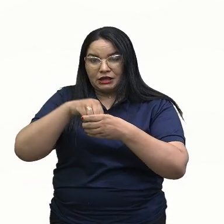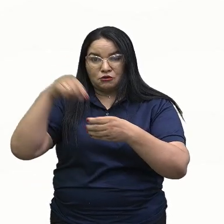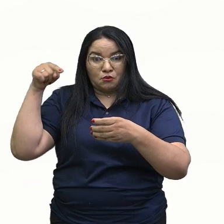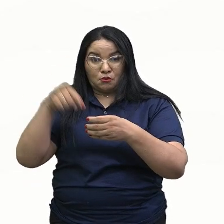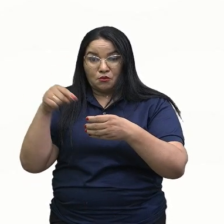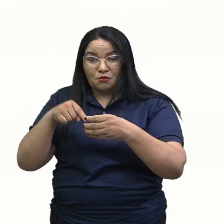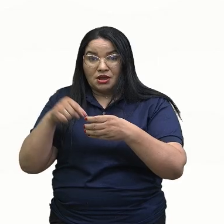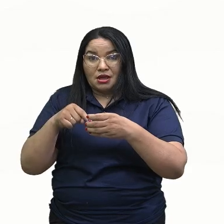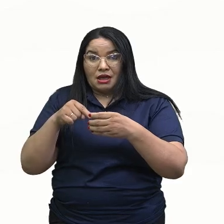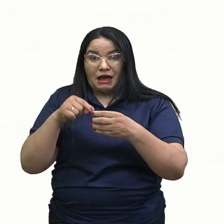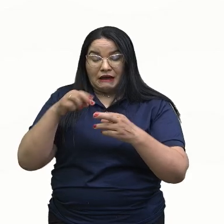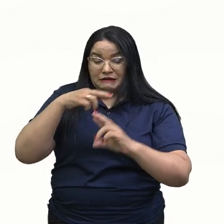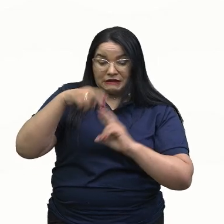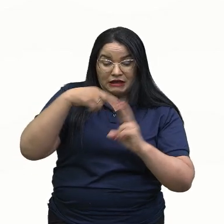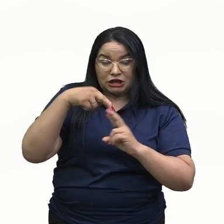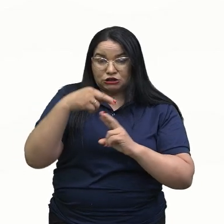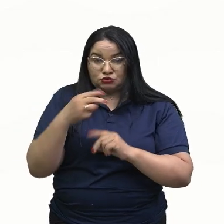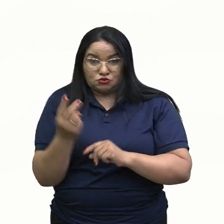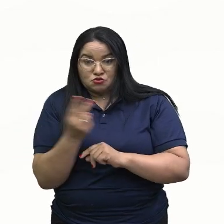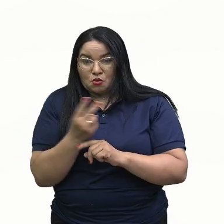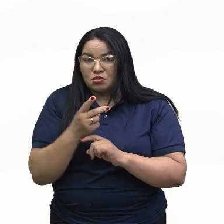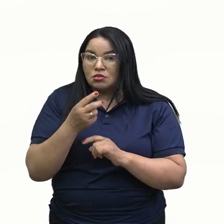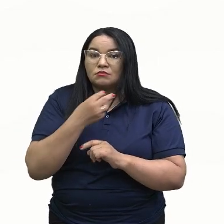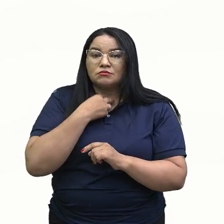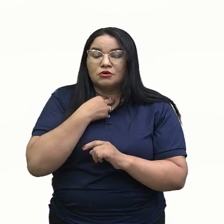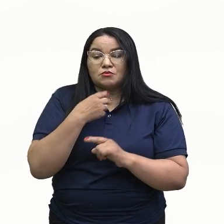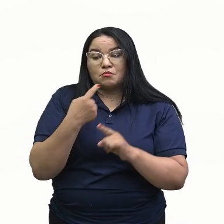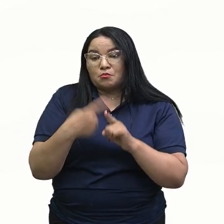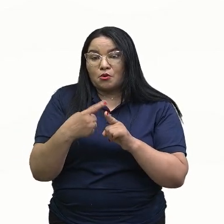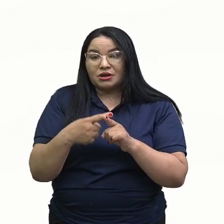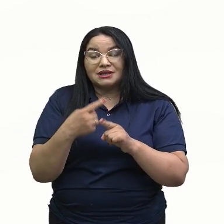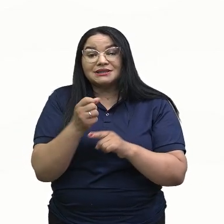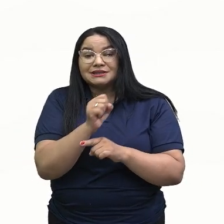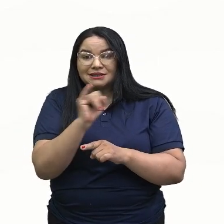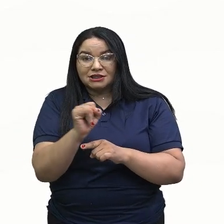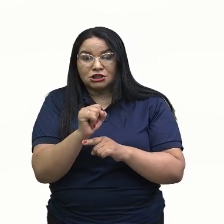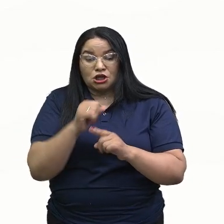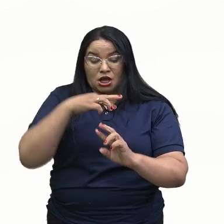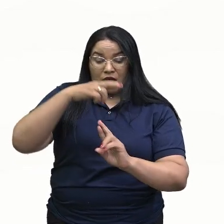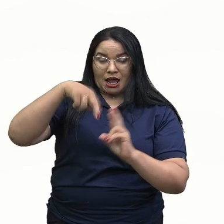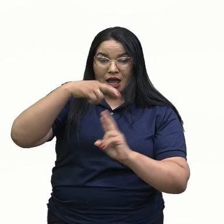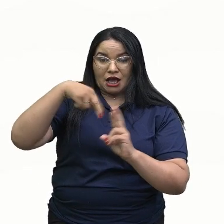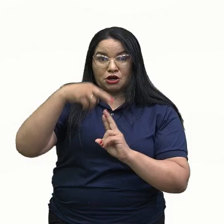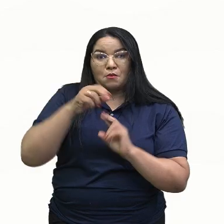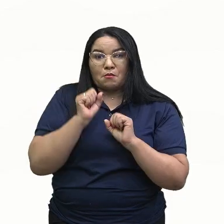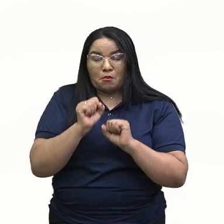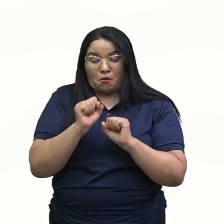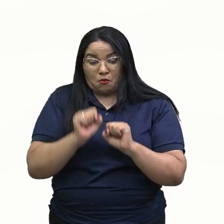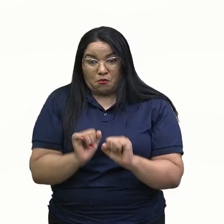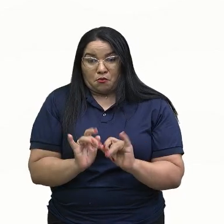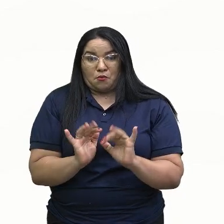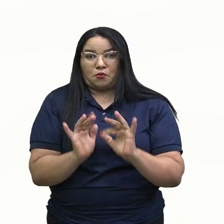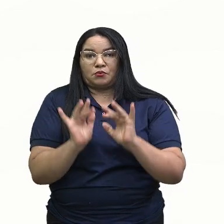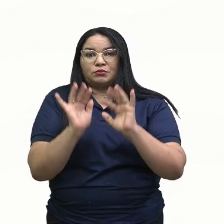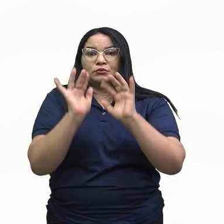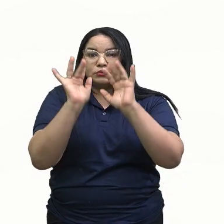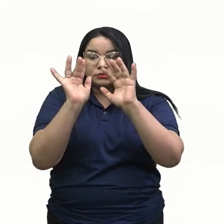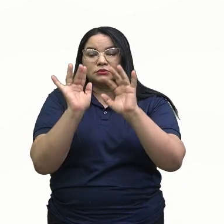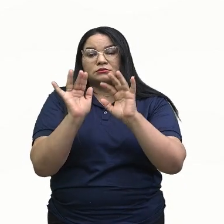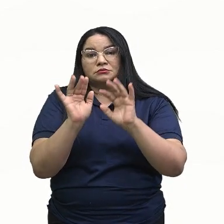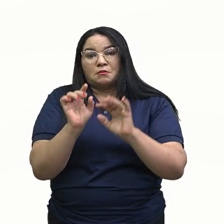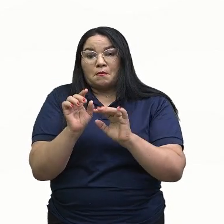não podem reagir entre si, porque se eles reagirem entre si, podem liberar gases, né? E esses gases podem